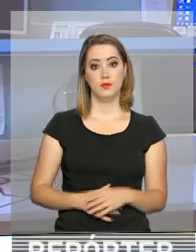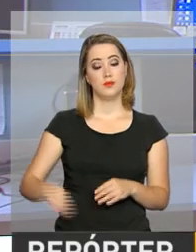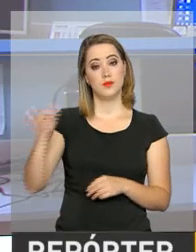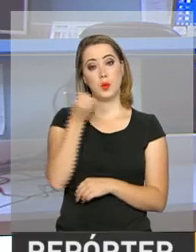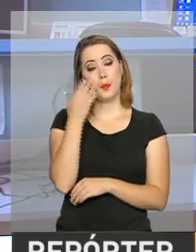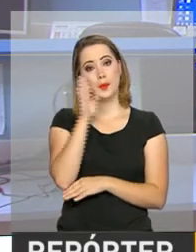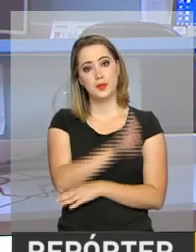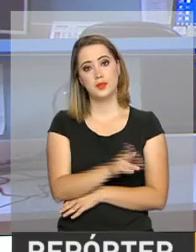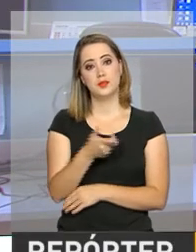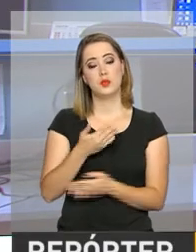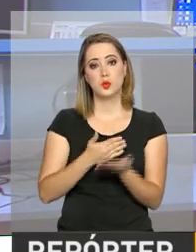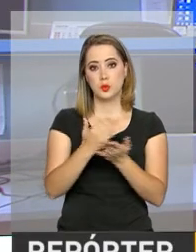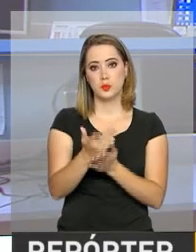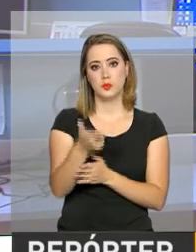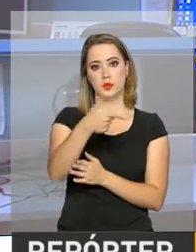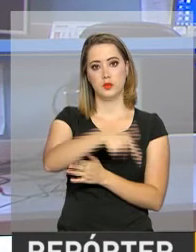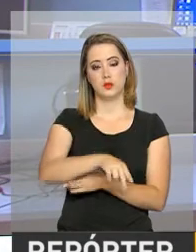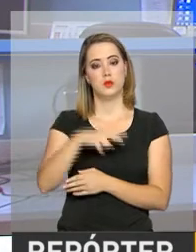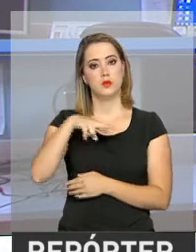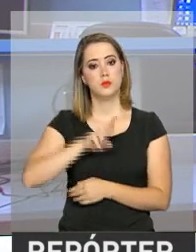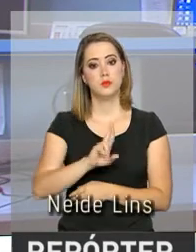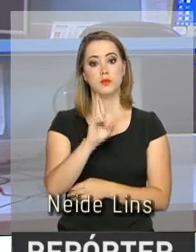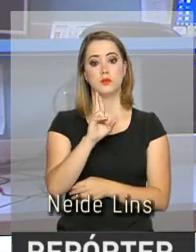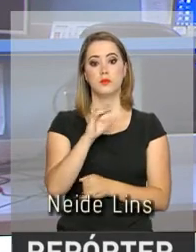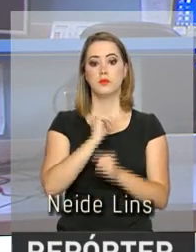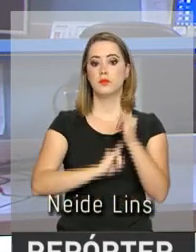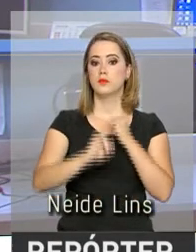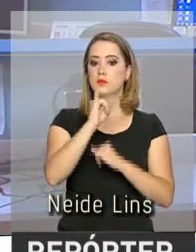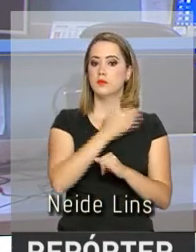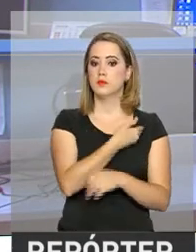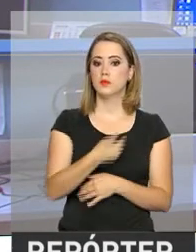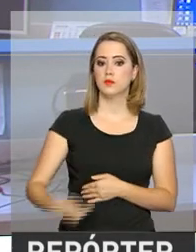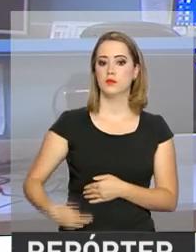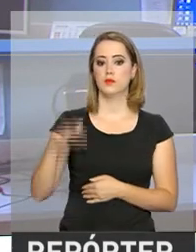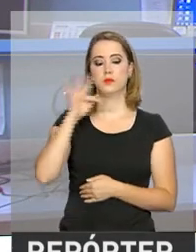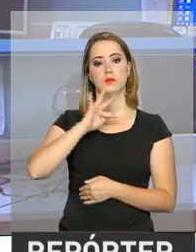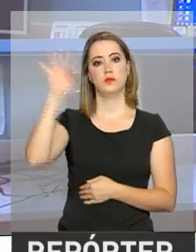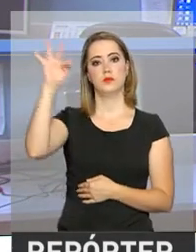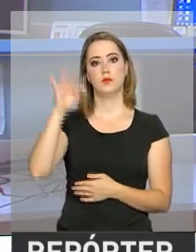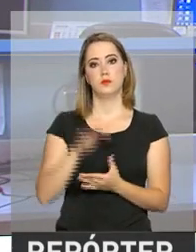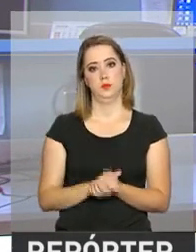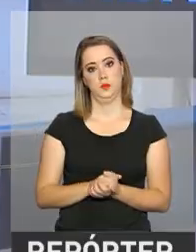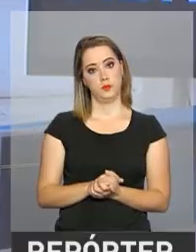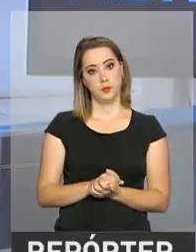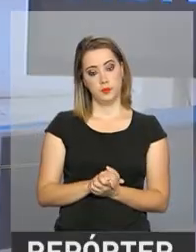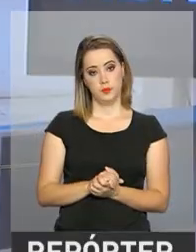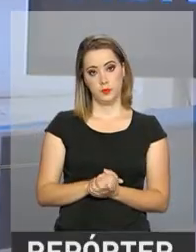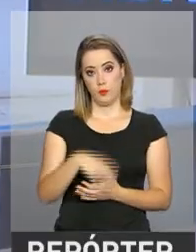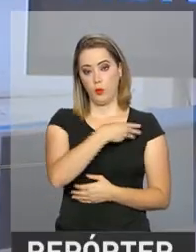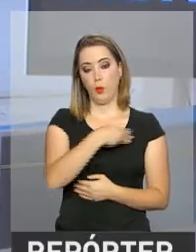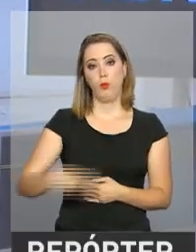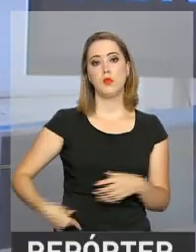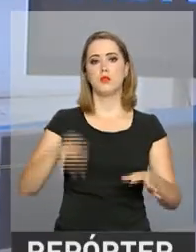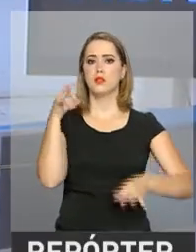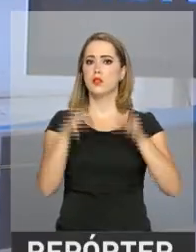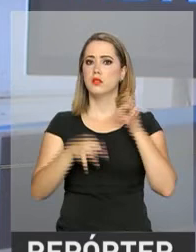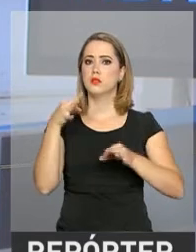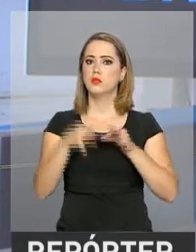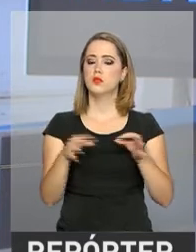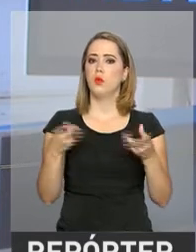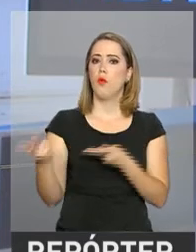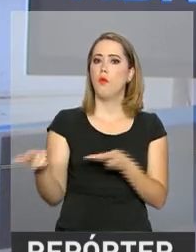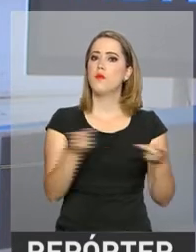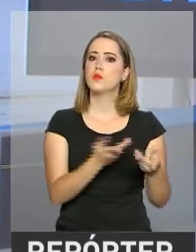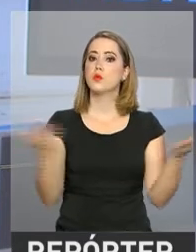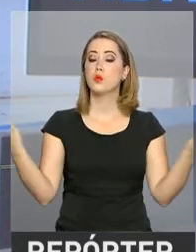Olá, boa tarde. Começa agora mais uma edição do Repórter NBR com as notícias do governo federal. O ministro da Justiça, Alexandre de Moraes,